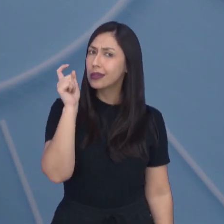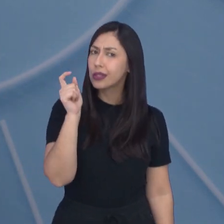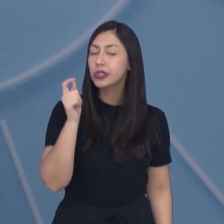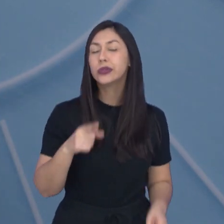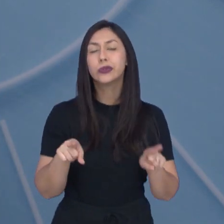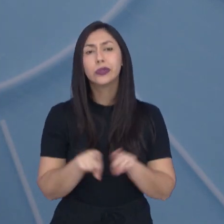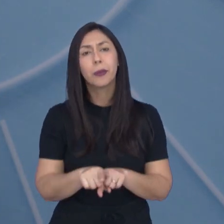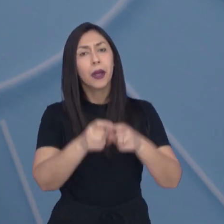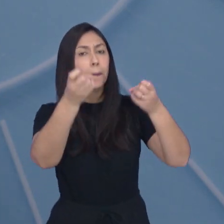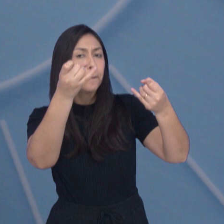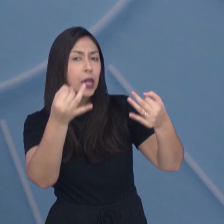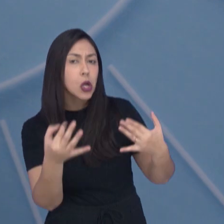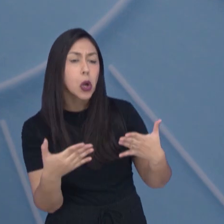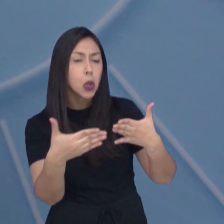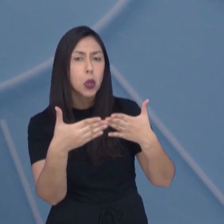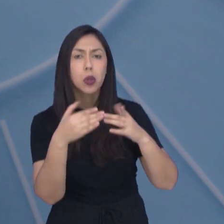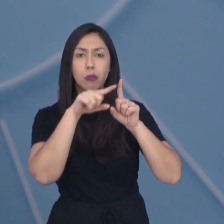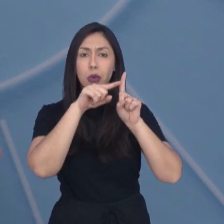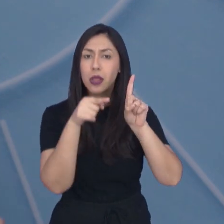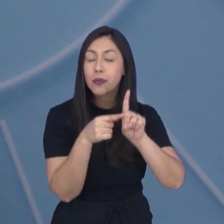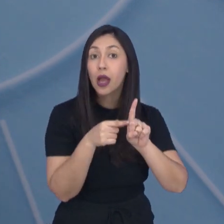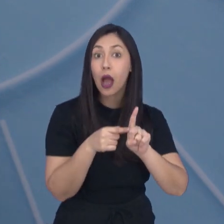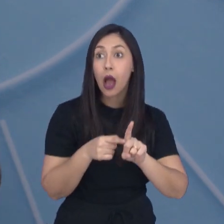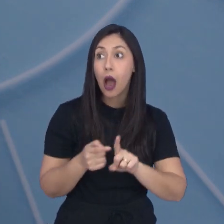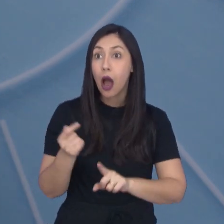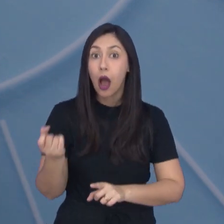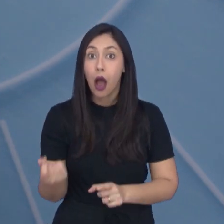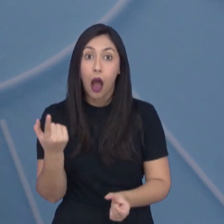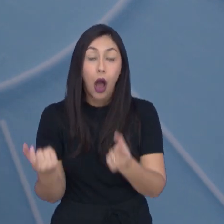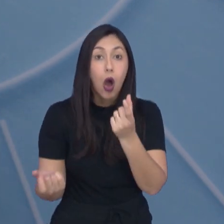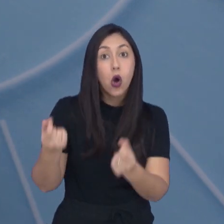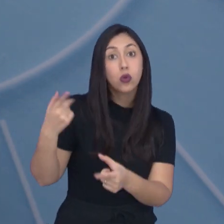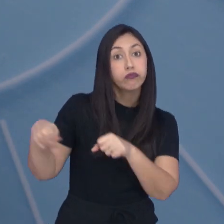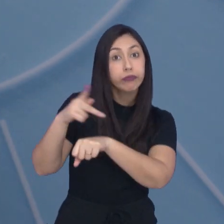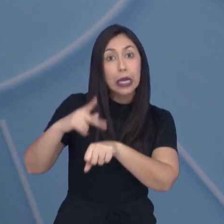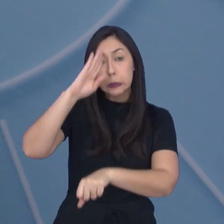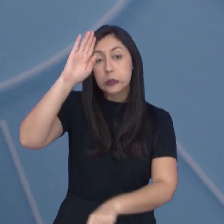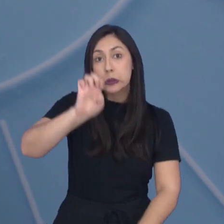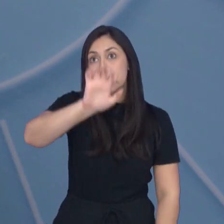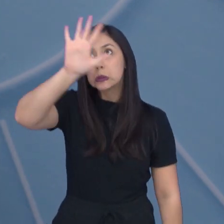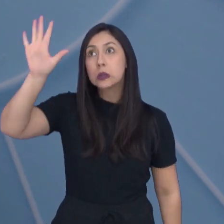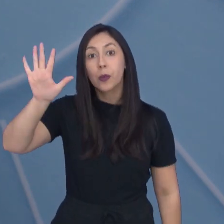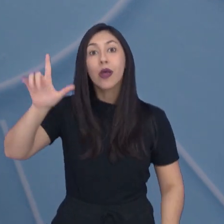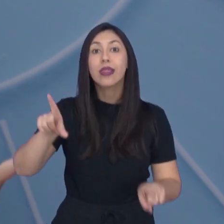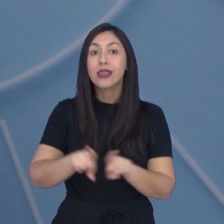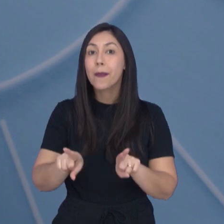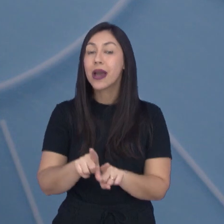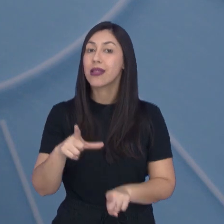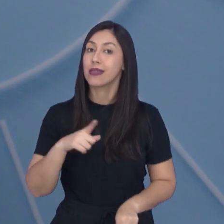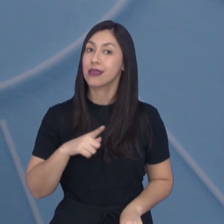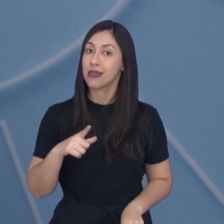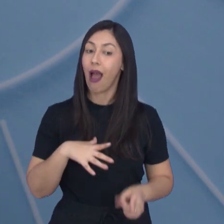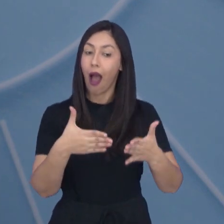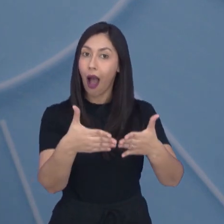falaram um pouquinho sobre a licença maternidade, gente. Em alguns países, principalmente na Europa, existe também a licença parental, né?